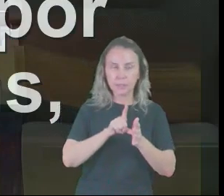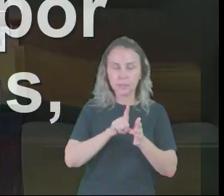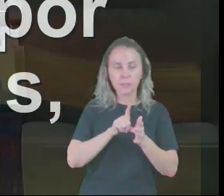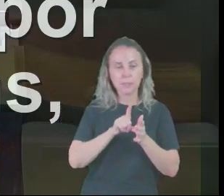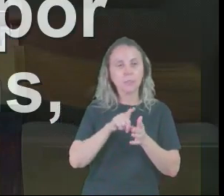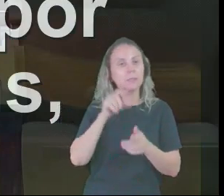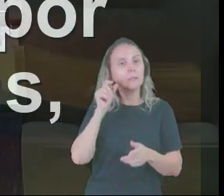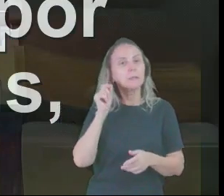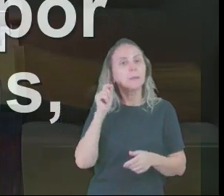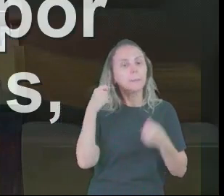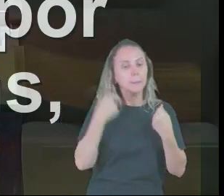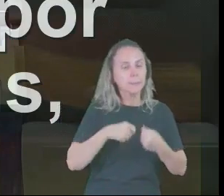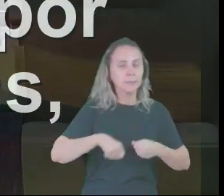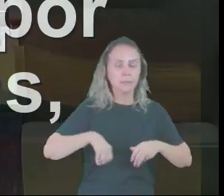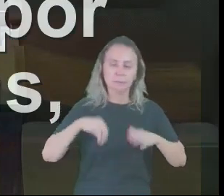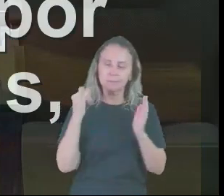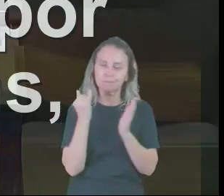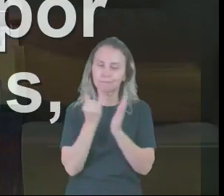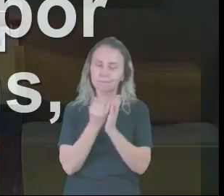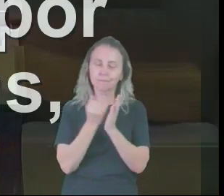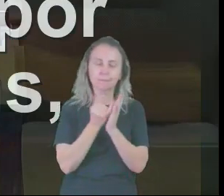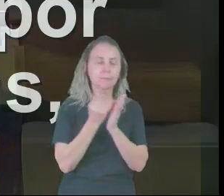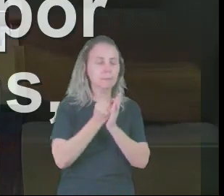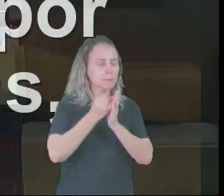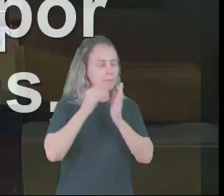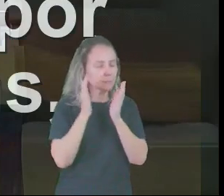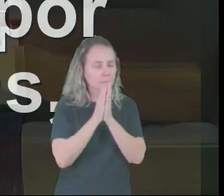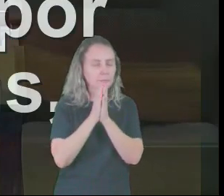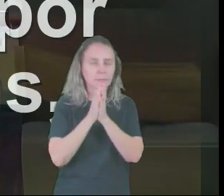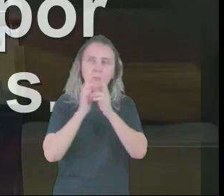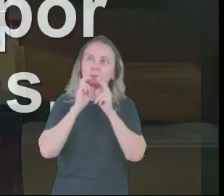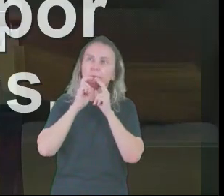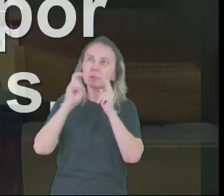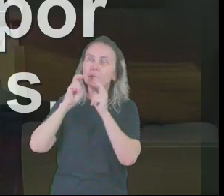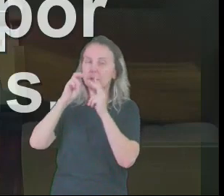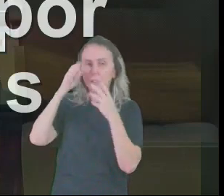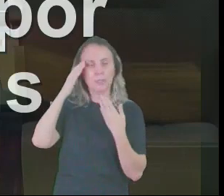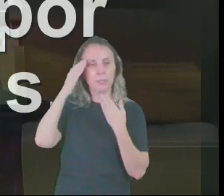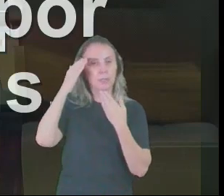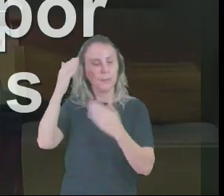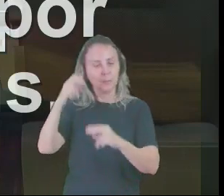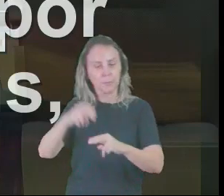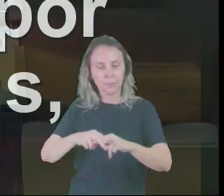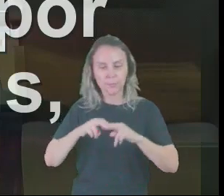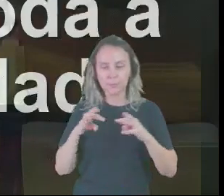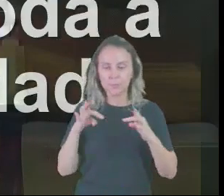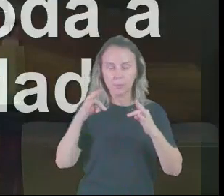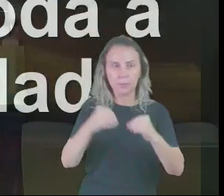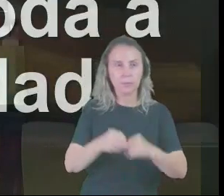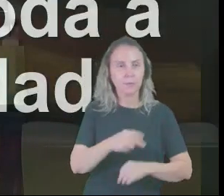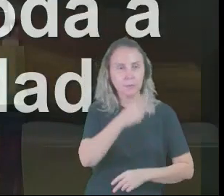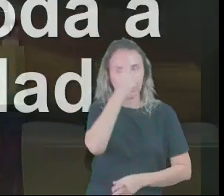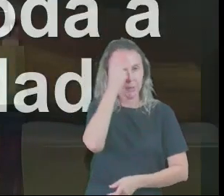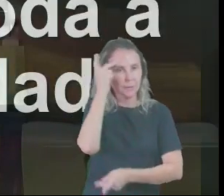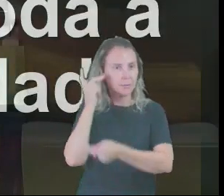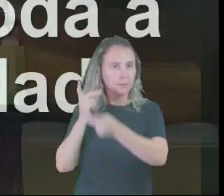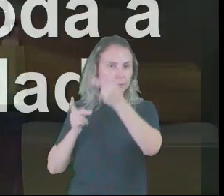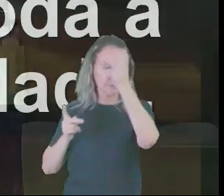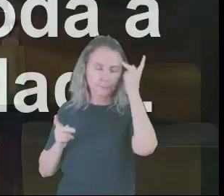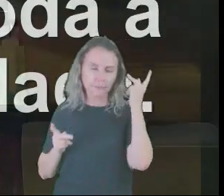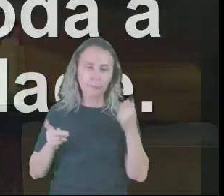deprecações orações intercessões e ações de graças por todos os homens